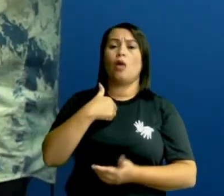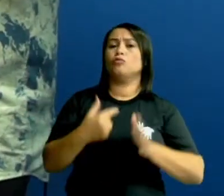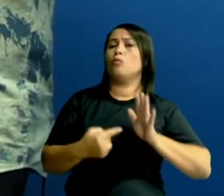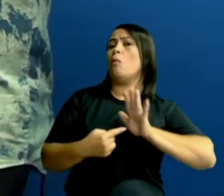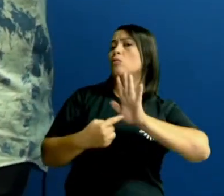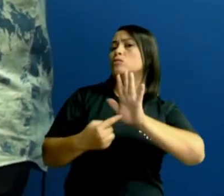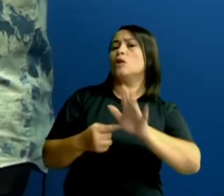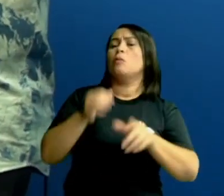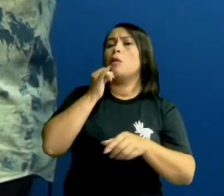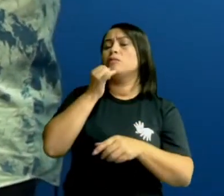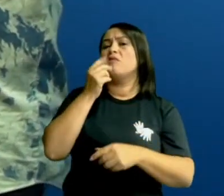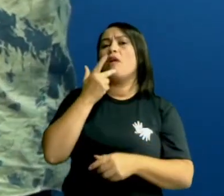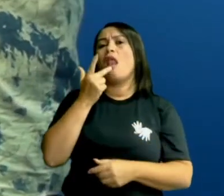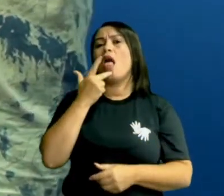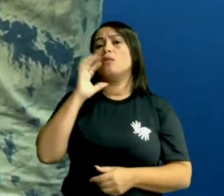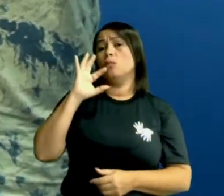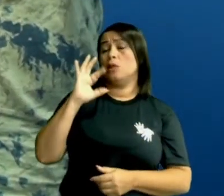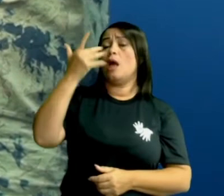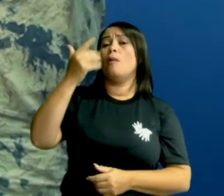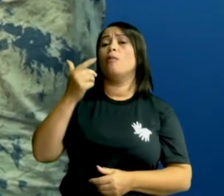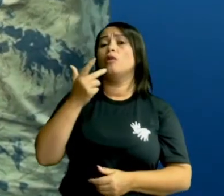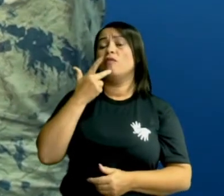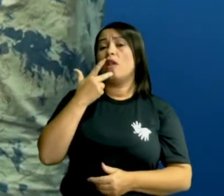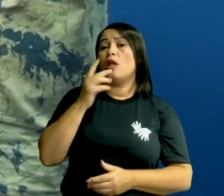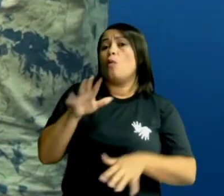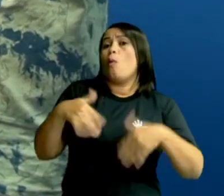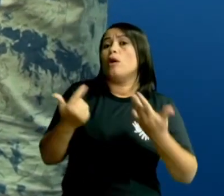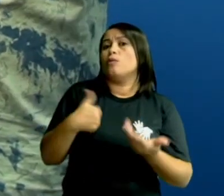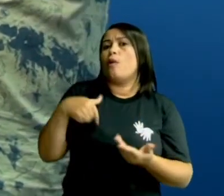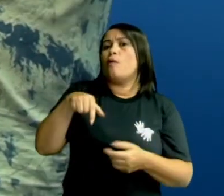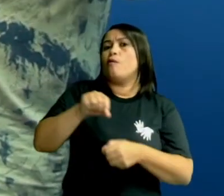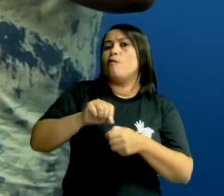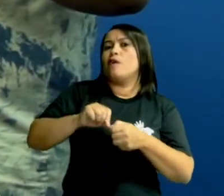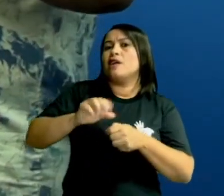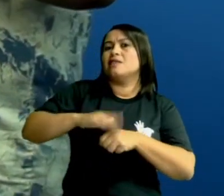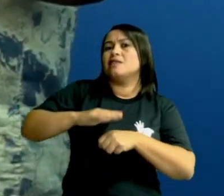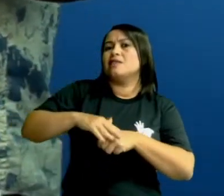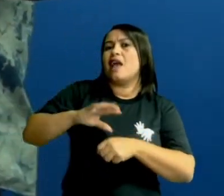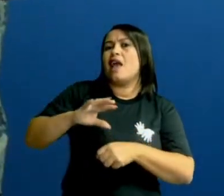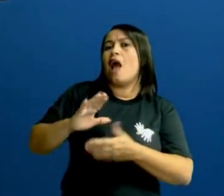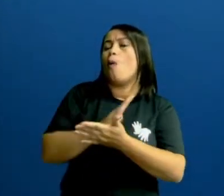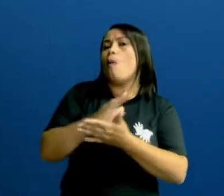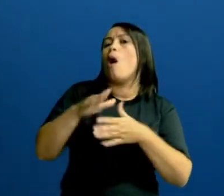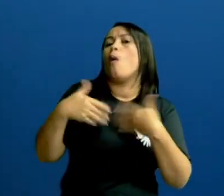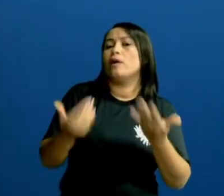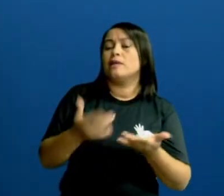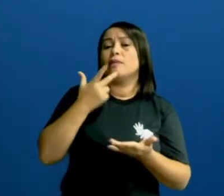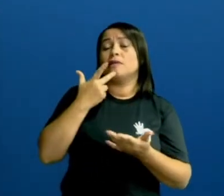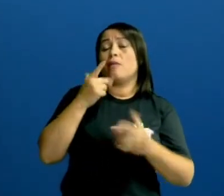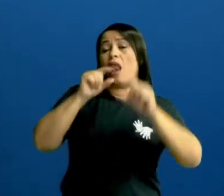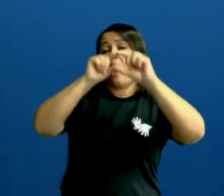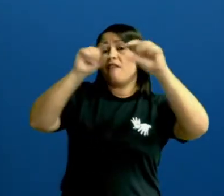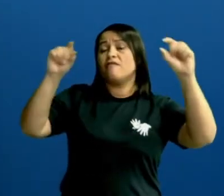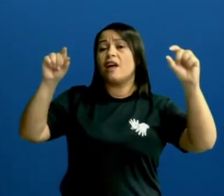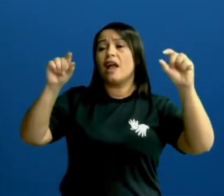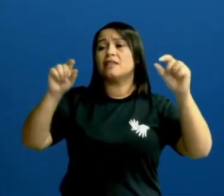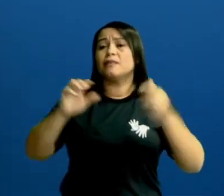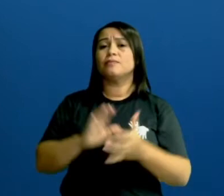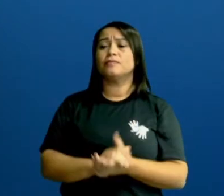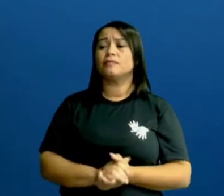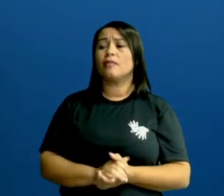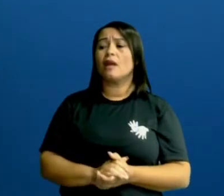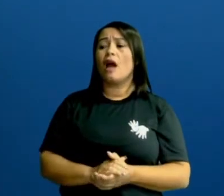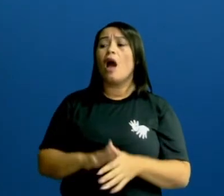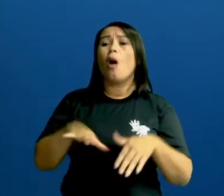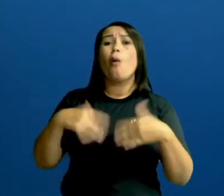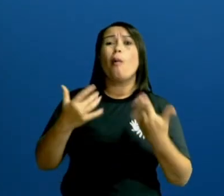a tempo. Eu estou dizendo quando eu vou fazer algo. É justamente o que está acontecendo nessa frase. Quando é que